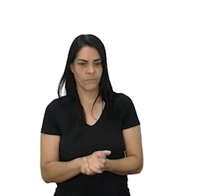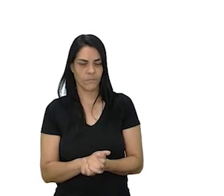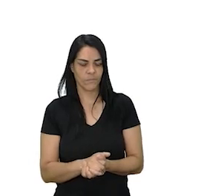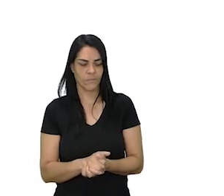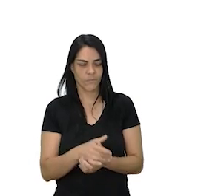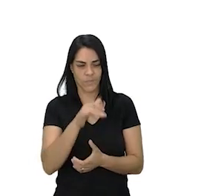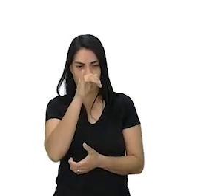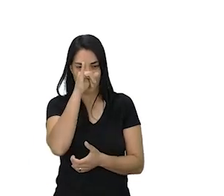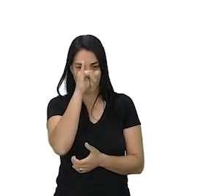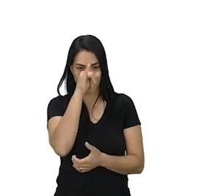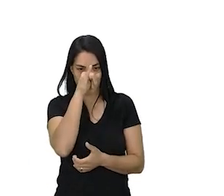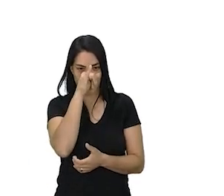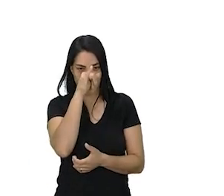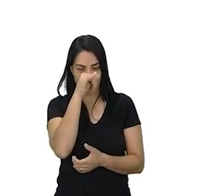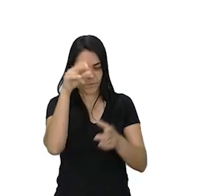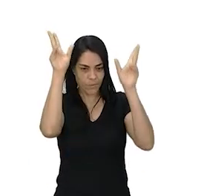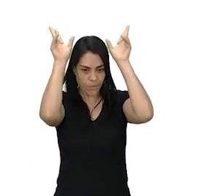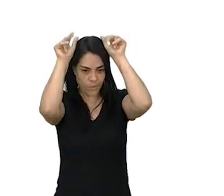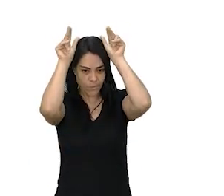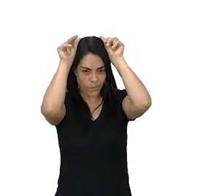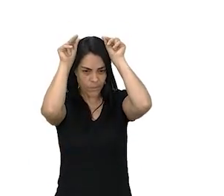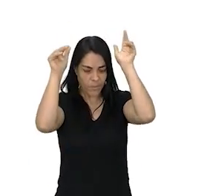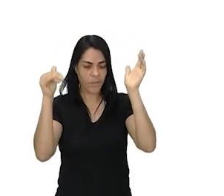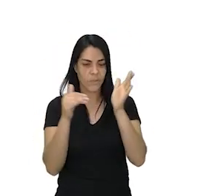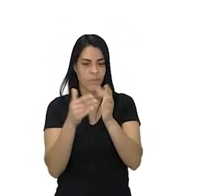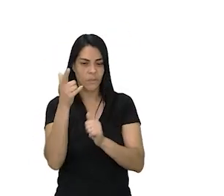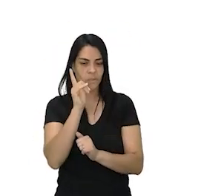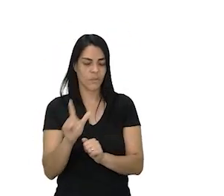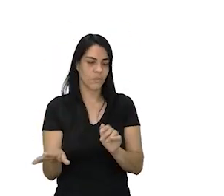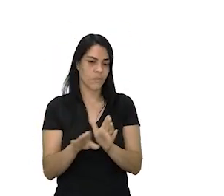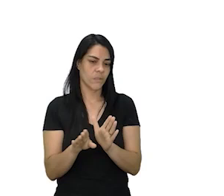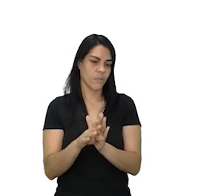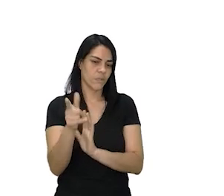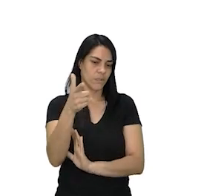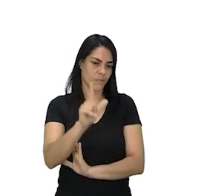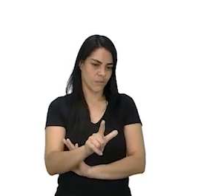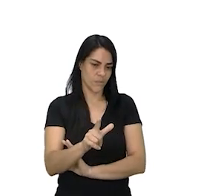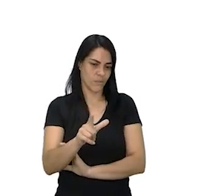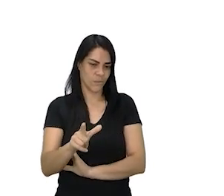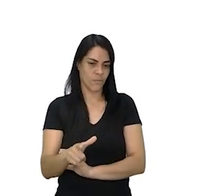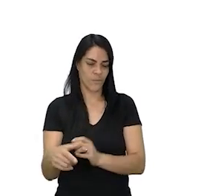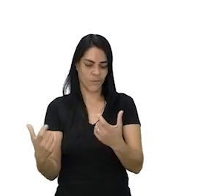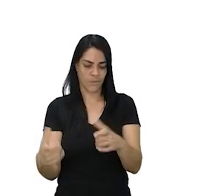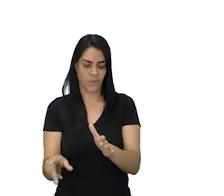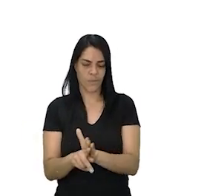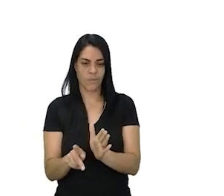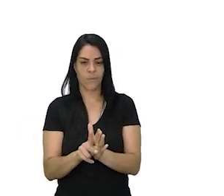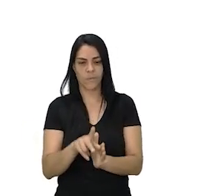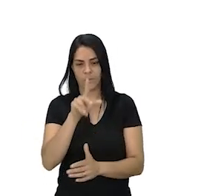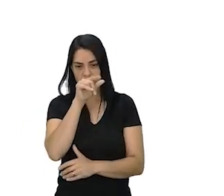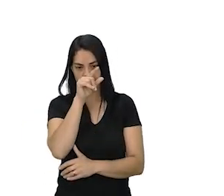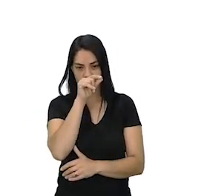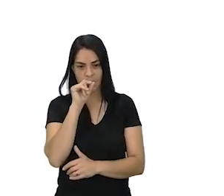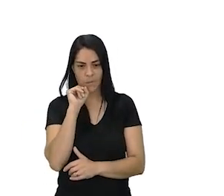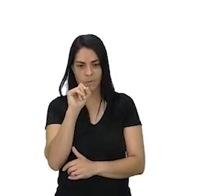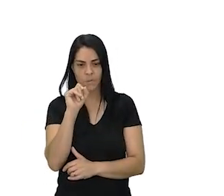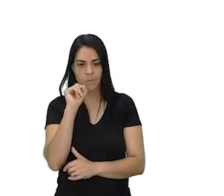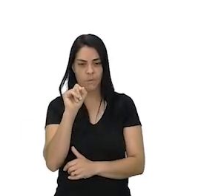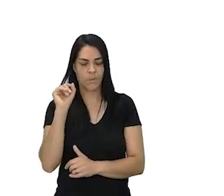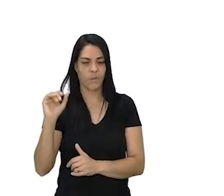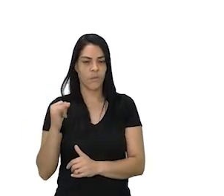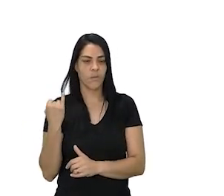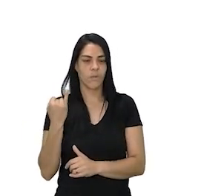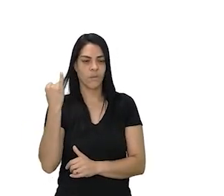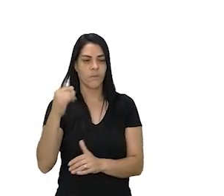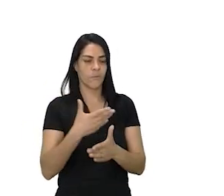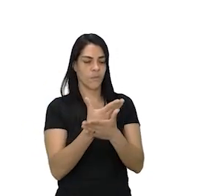porco-espinho, coelho e ao porco, até chegar novamente no viveiro das aves. Então, o que é importante aqui é a